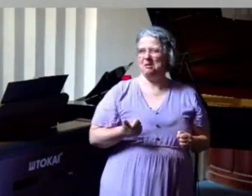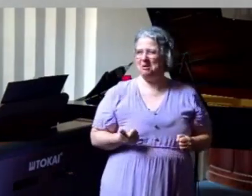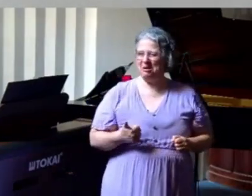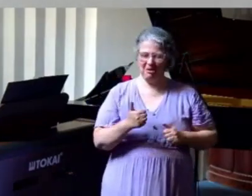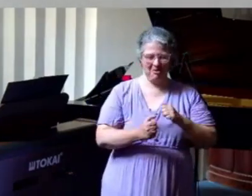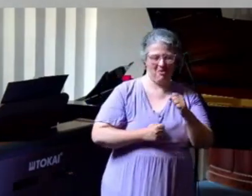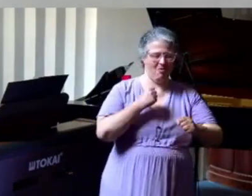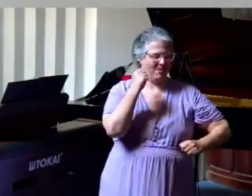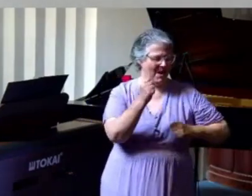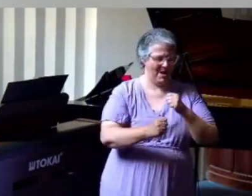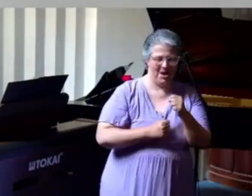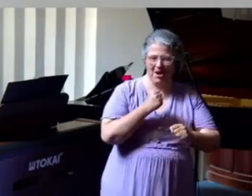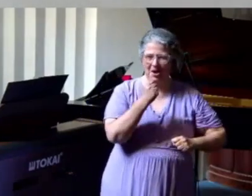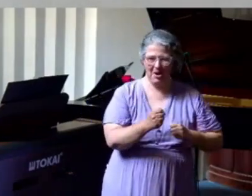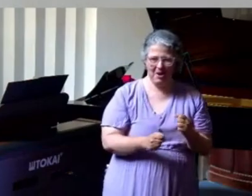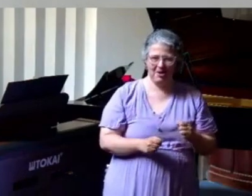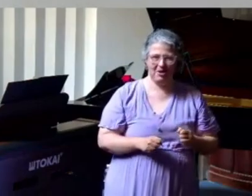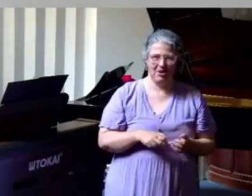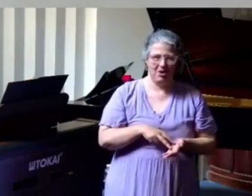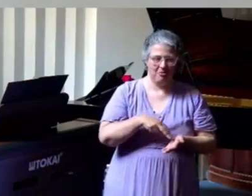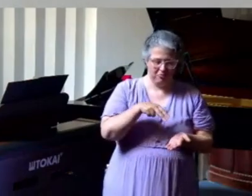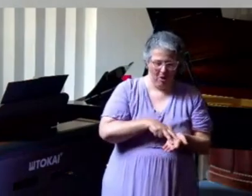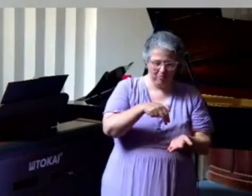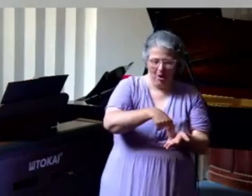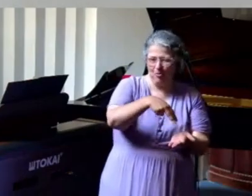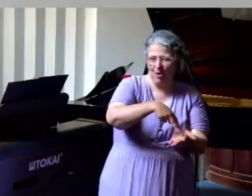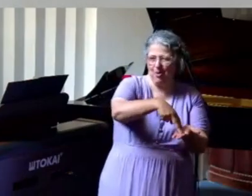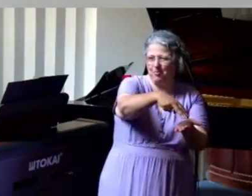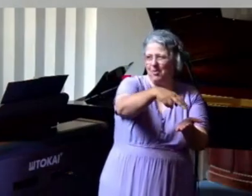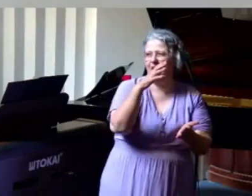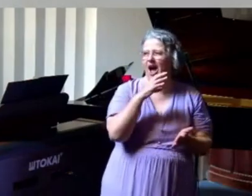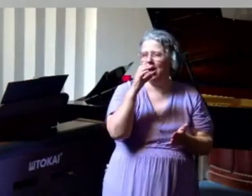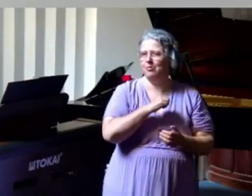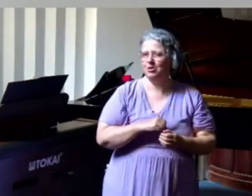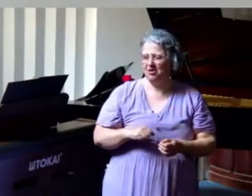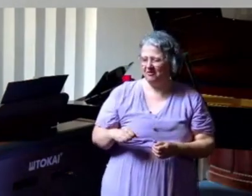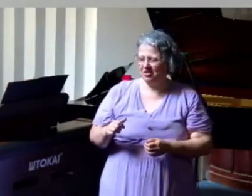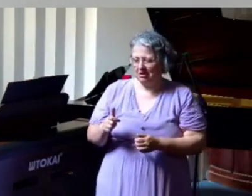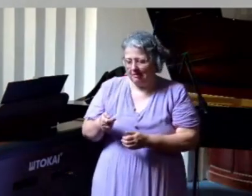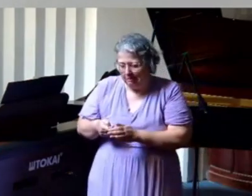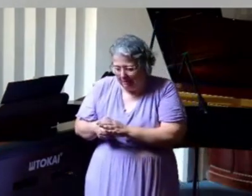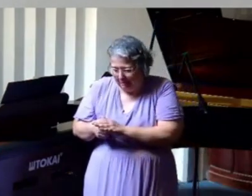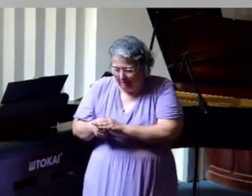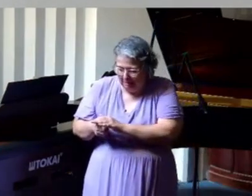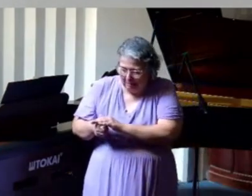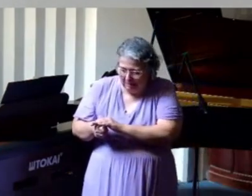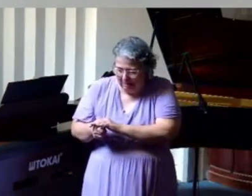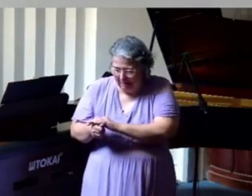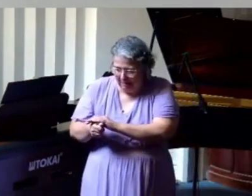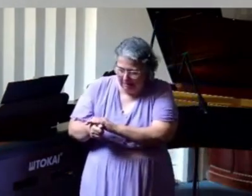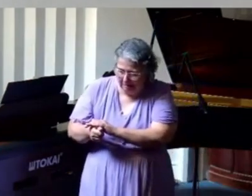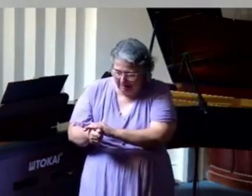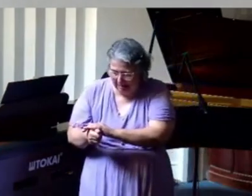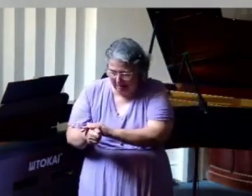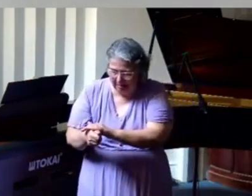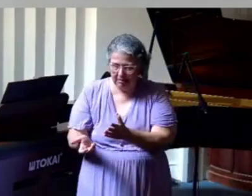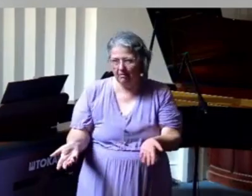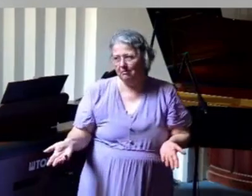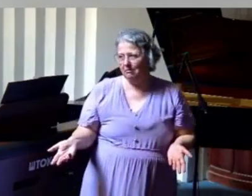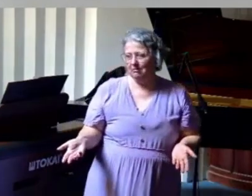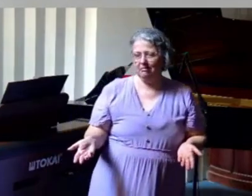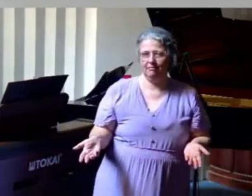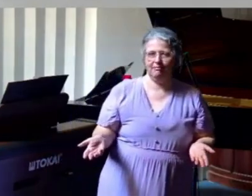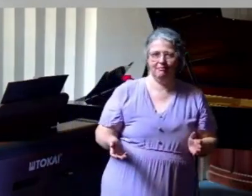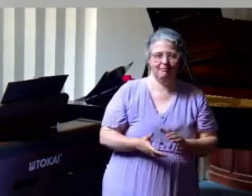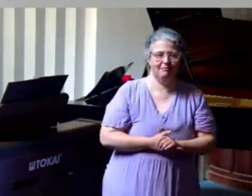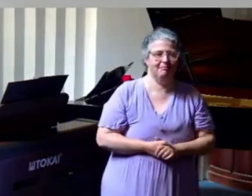que você. Eu tenho certeza que se nós fizermos uma corrida, eu venço facilmente. E a tartaruga foi